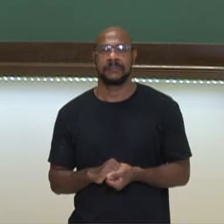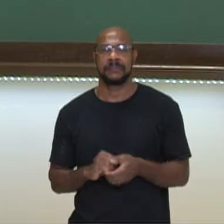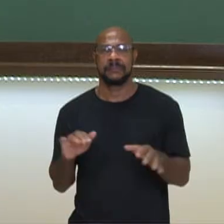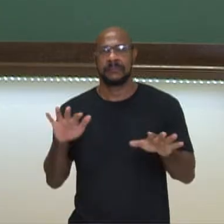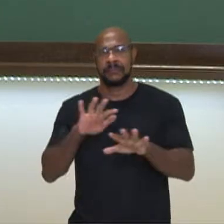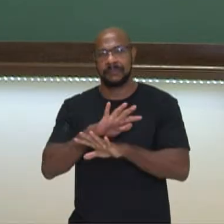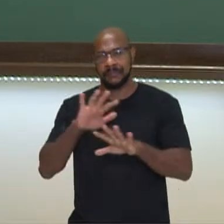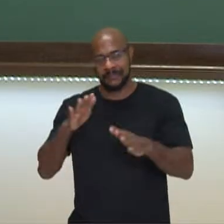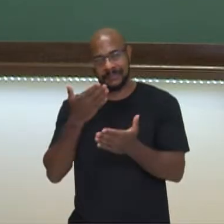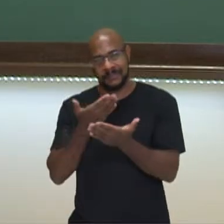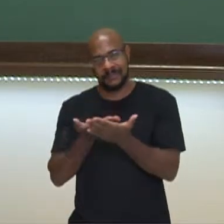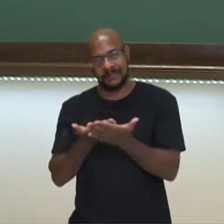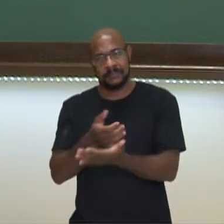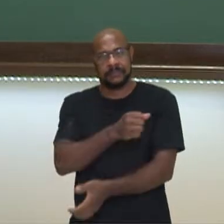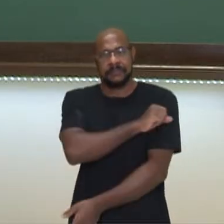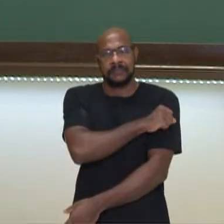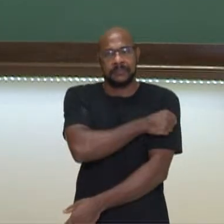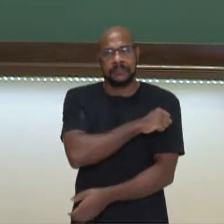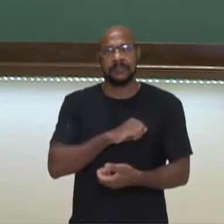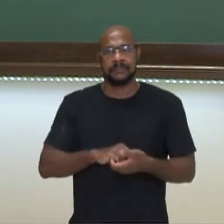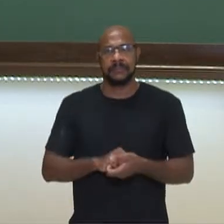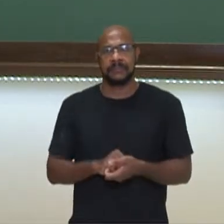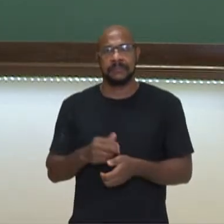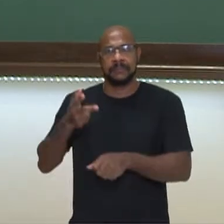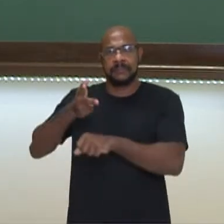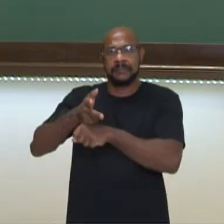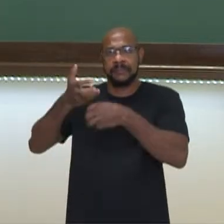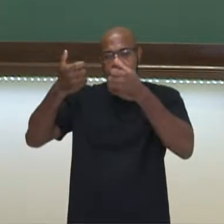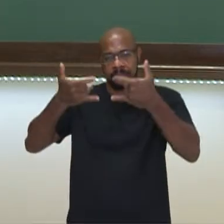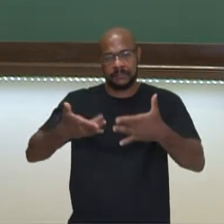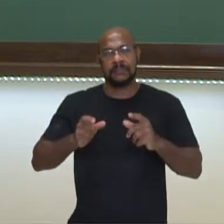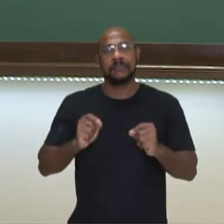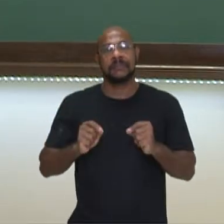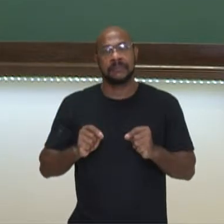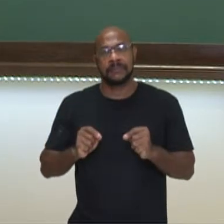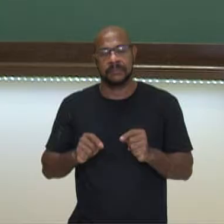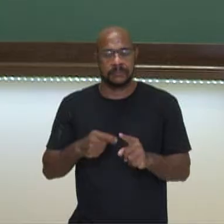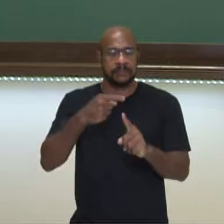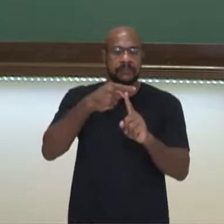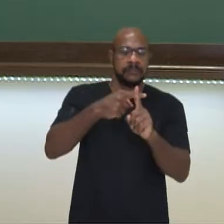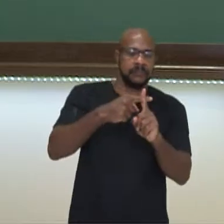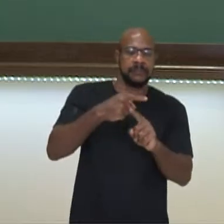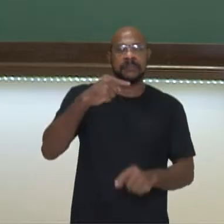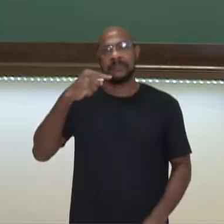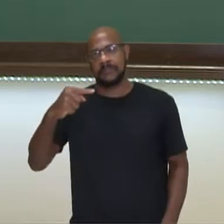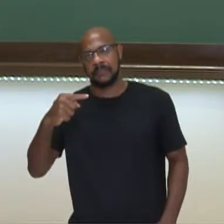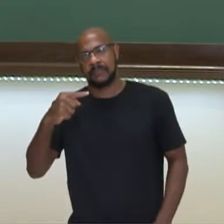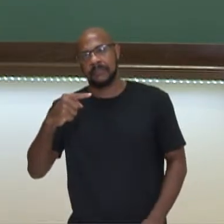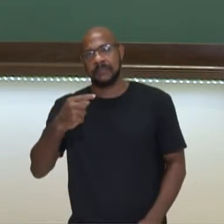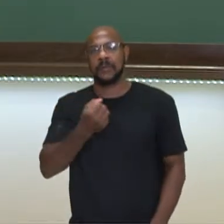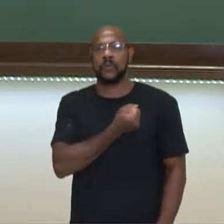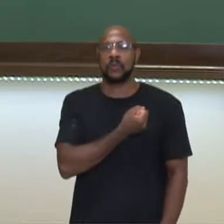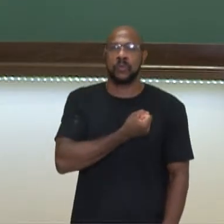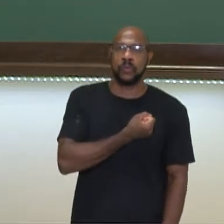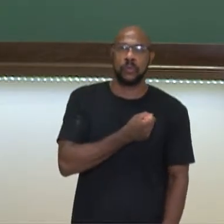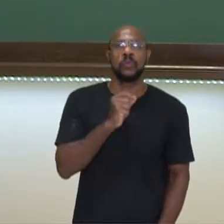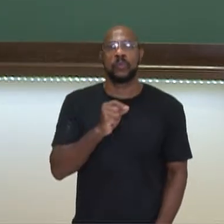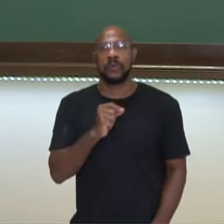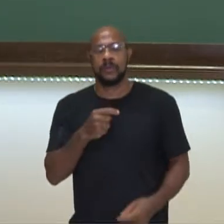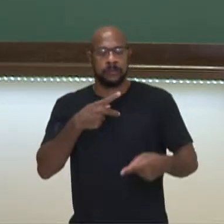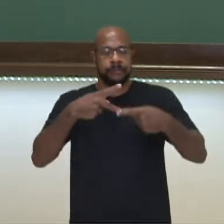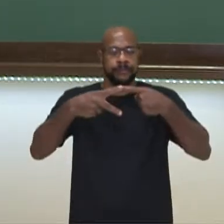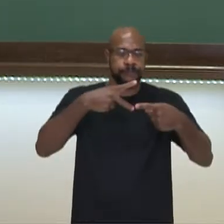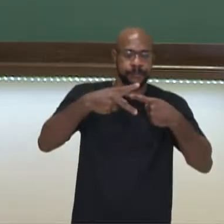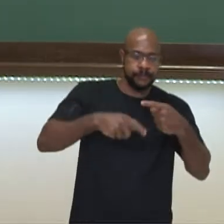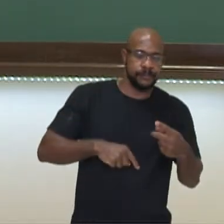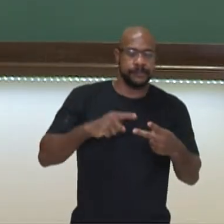Olá, estudante do 8º ano. Neste vídeo vamos falar sobre adição e subtração de números racionais na forma fracionária e na